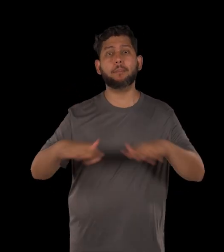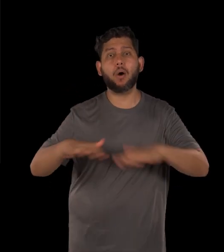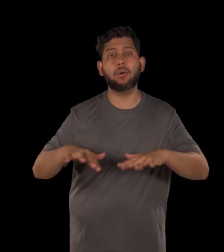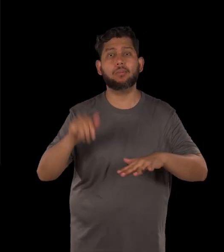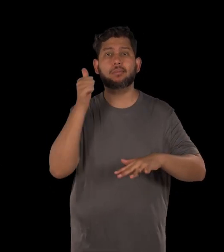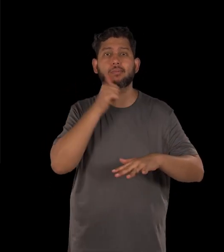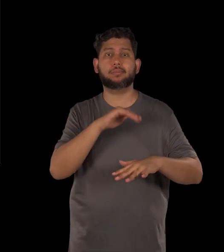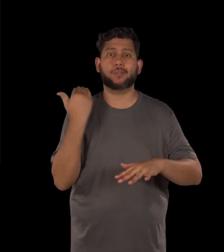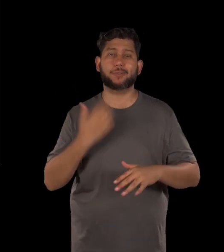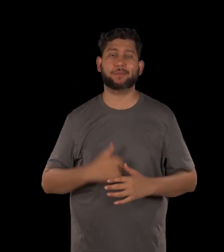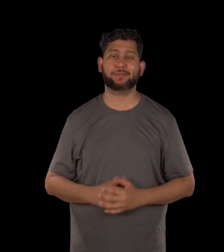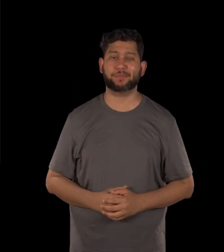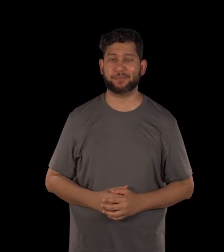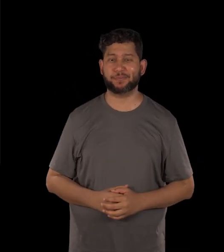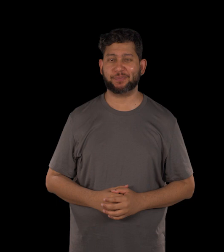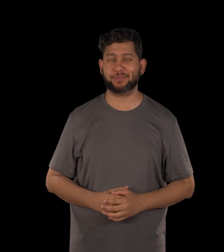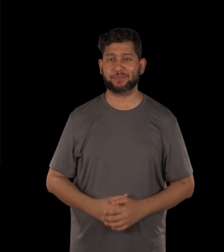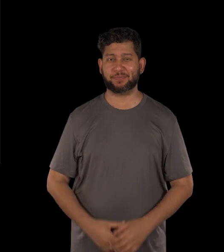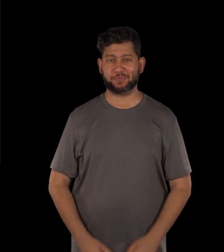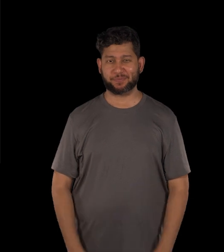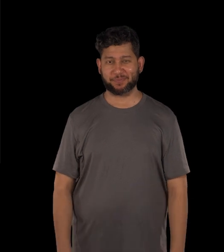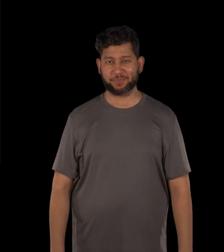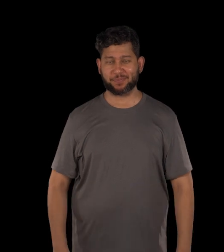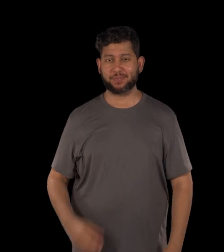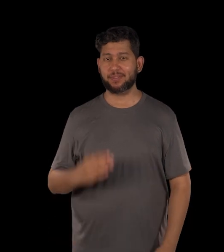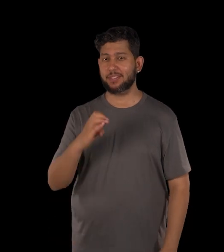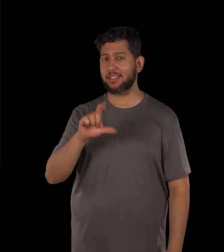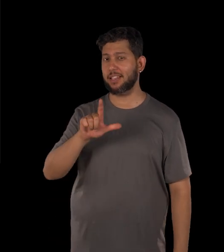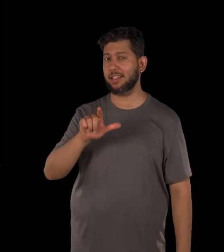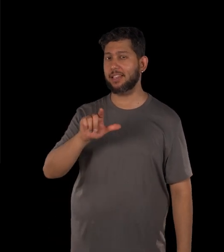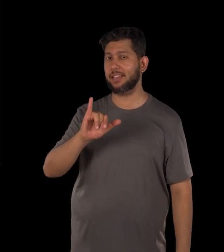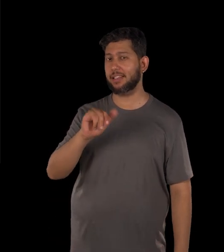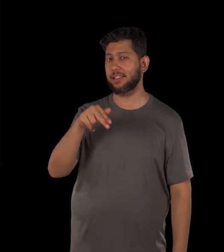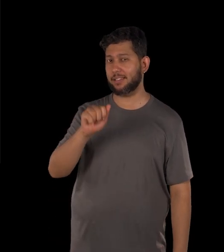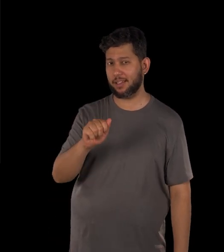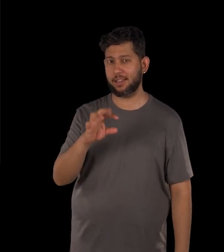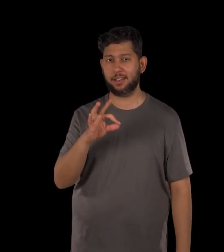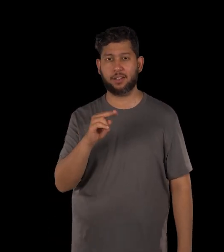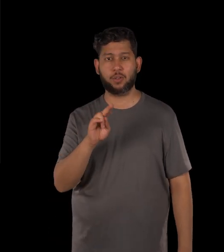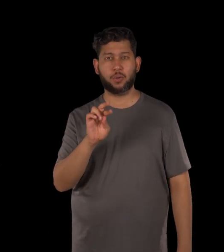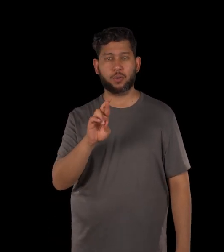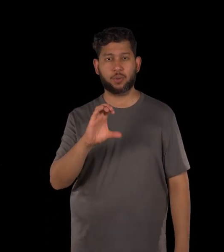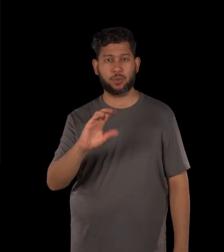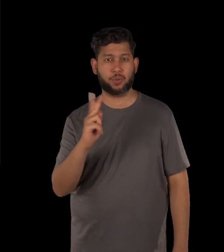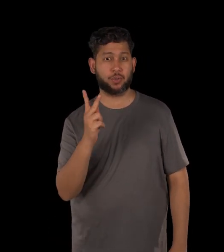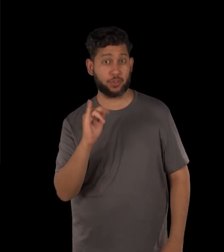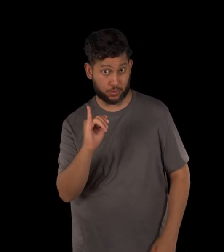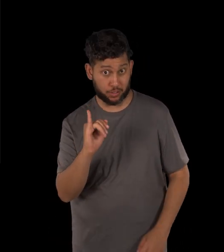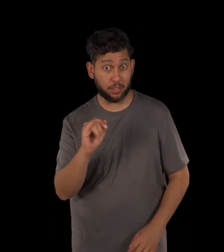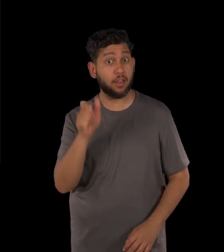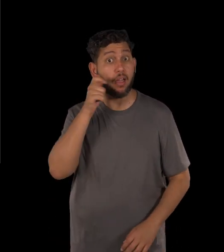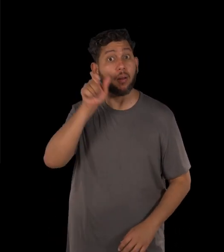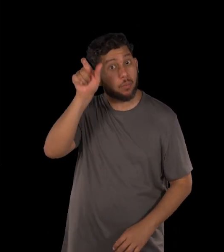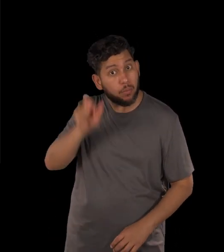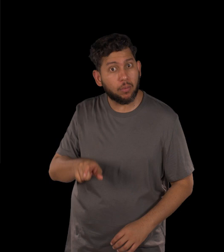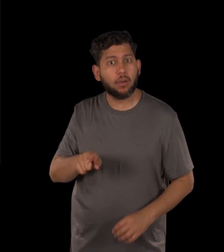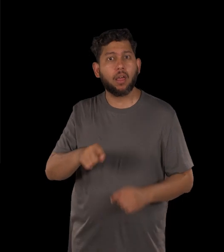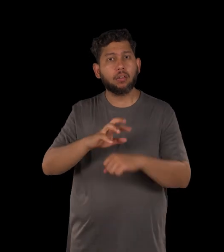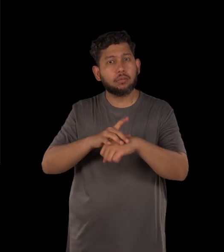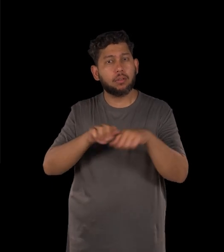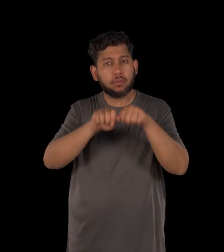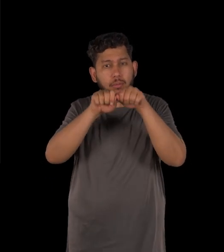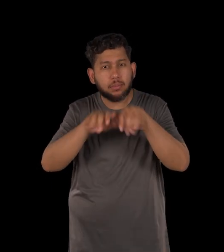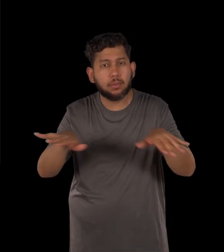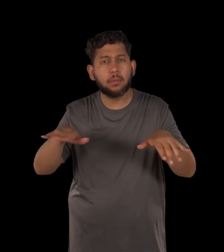Celina Turk e Adriana de Oliveira Mello. Celina é uma das mais conceituadas epidemiologistas e pesquisadoras